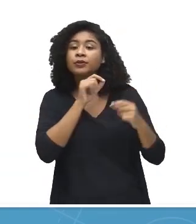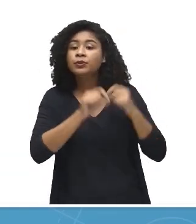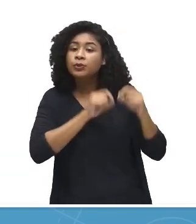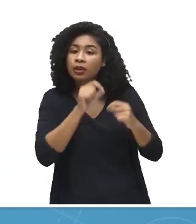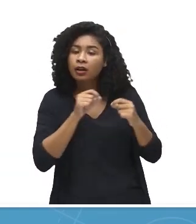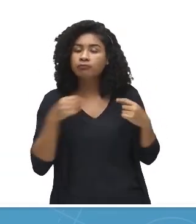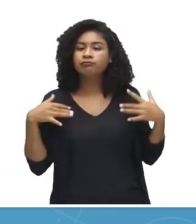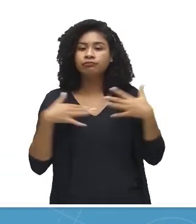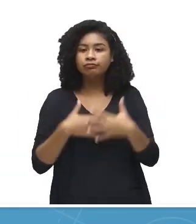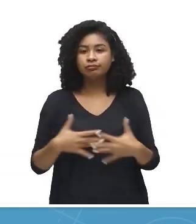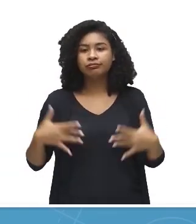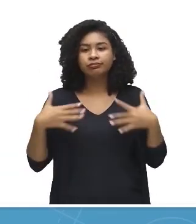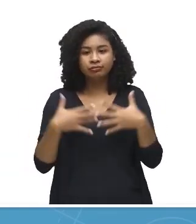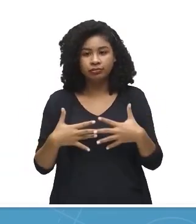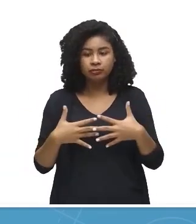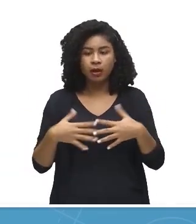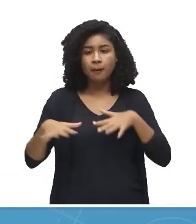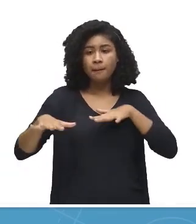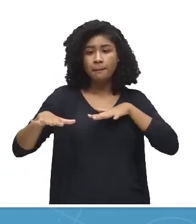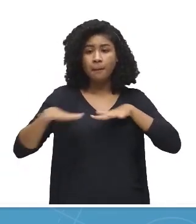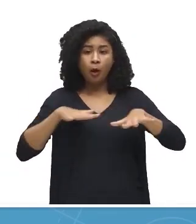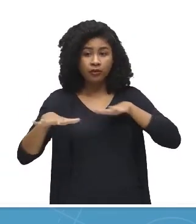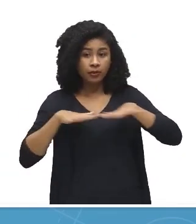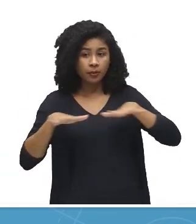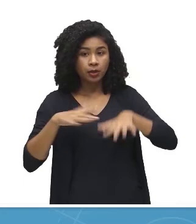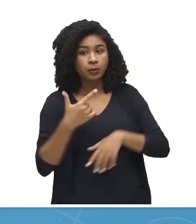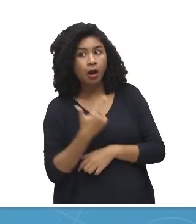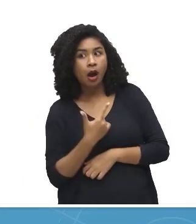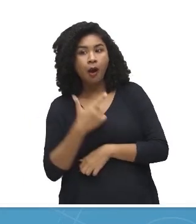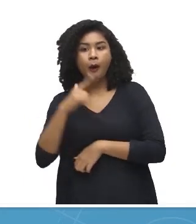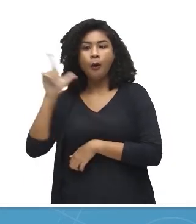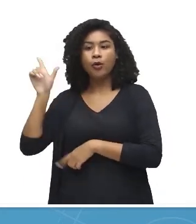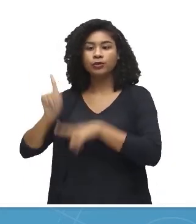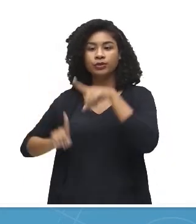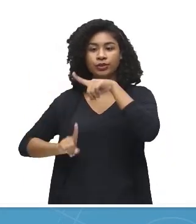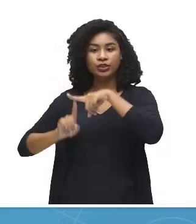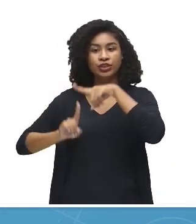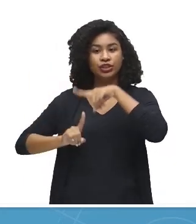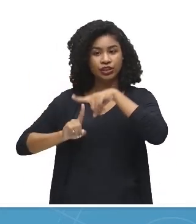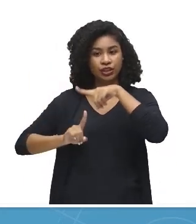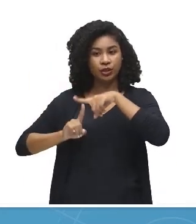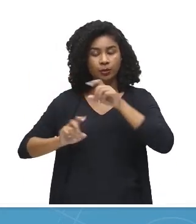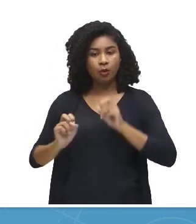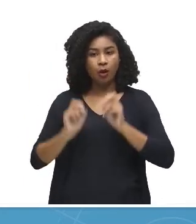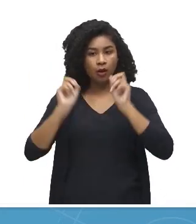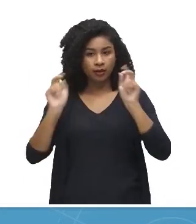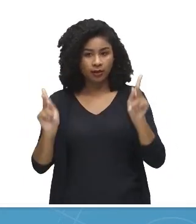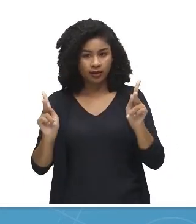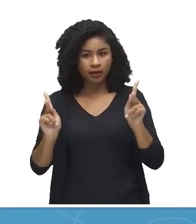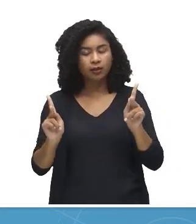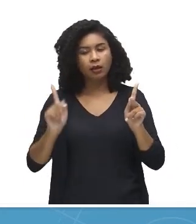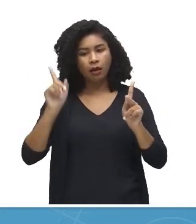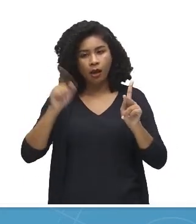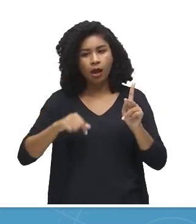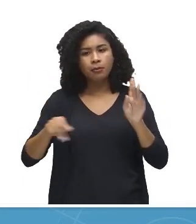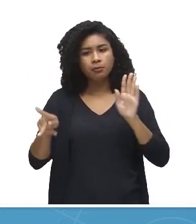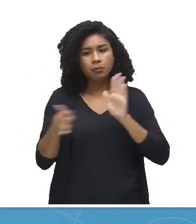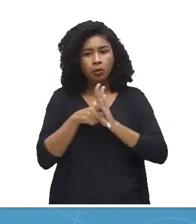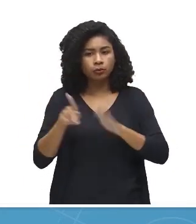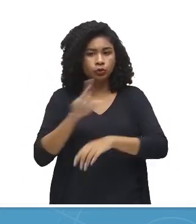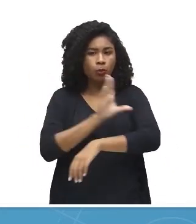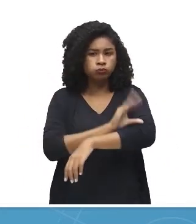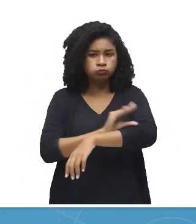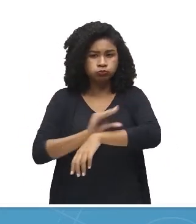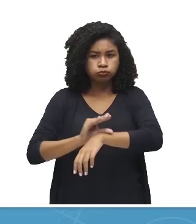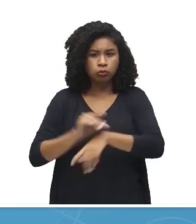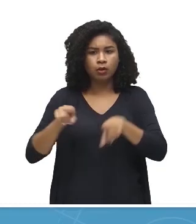movimento já vai ser ali para outros tecidos, tá? Tecido muscular e tecido, na verdade, o tecido muscular e o locomotor,